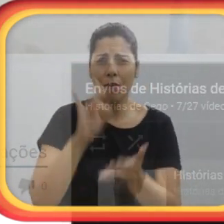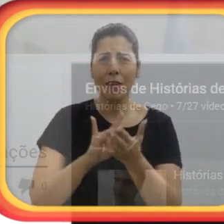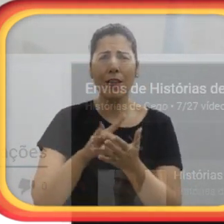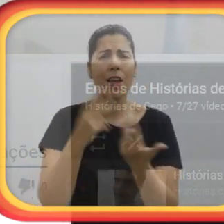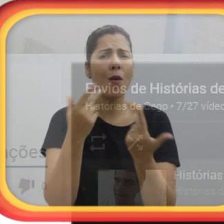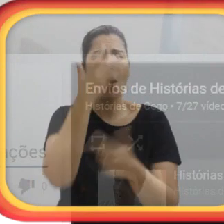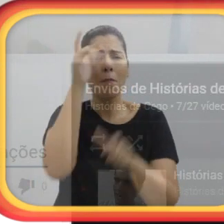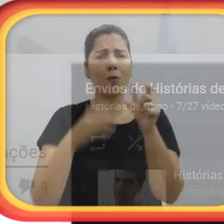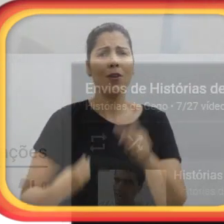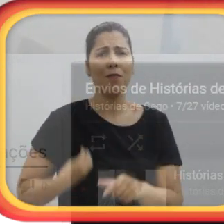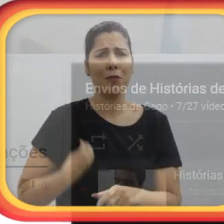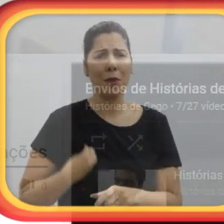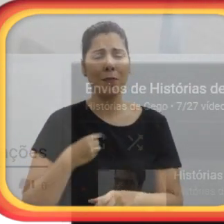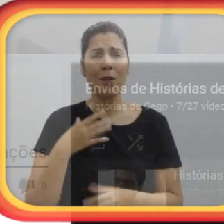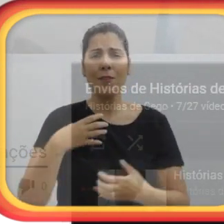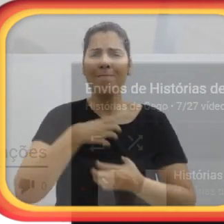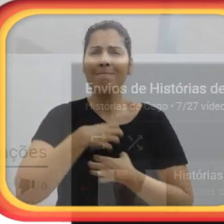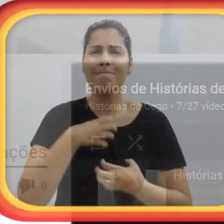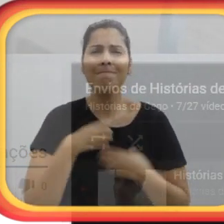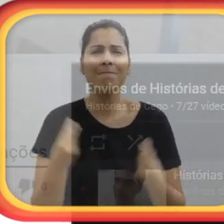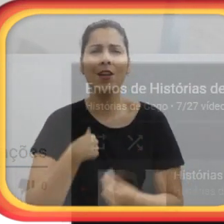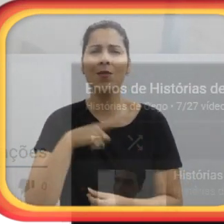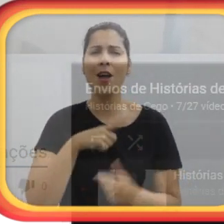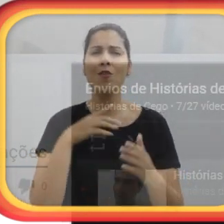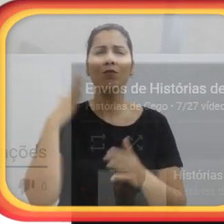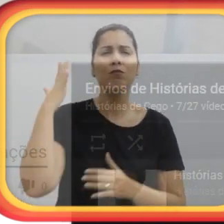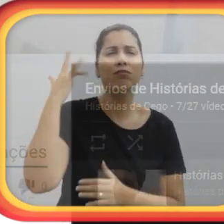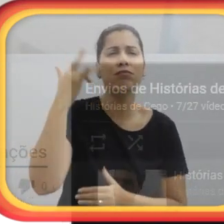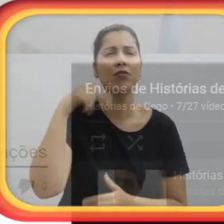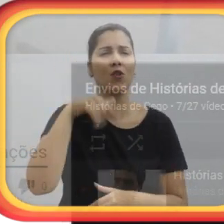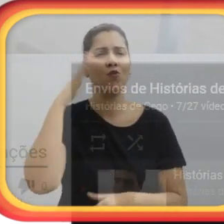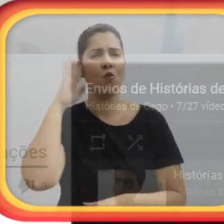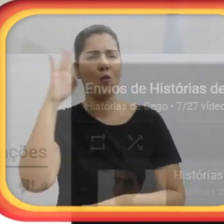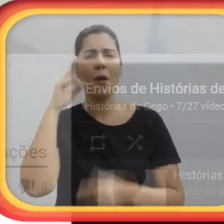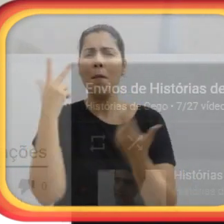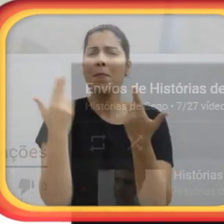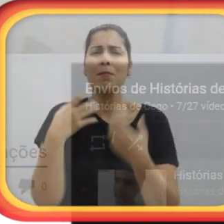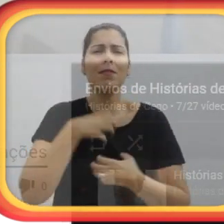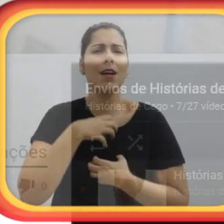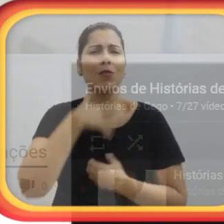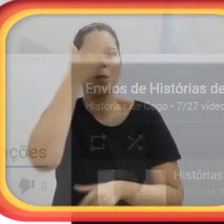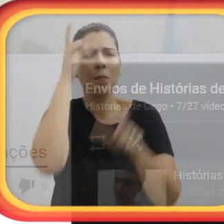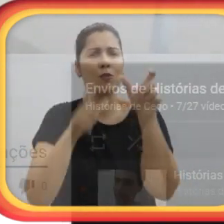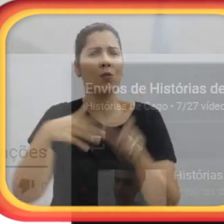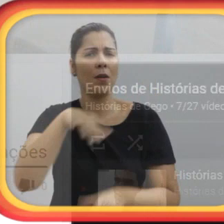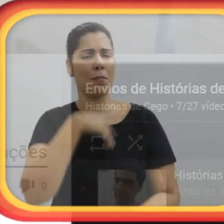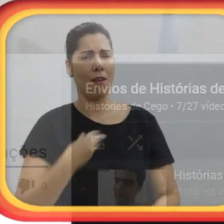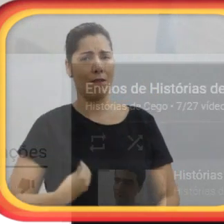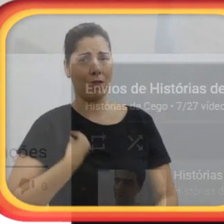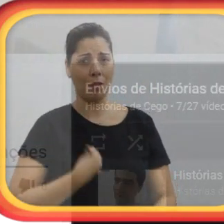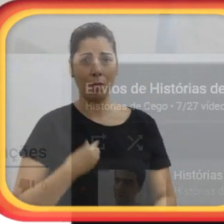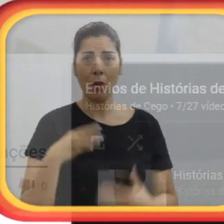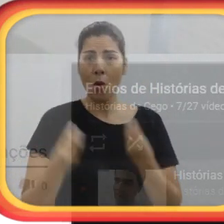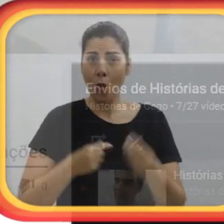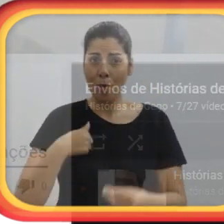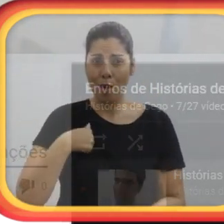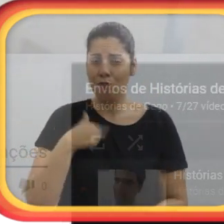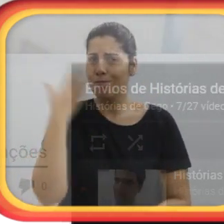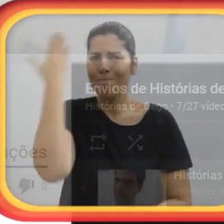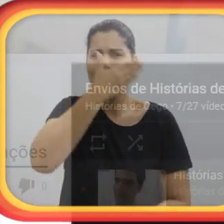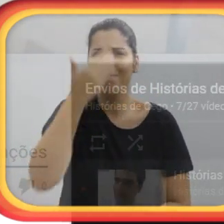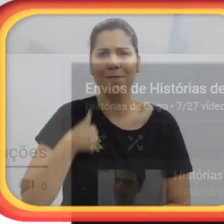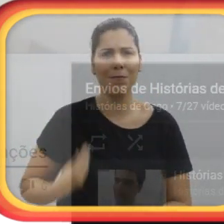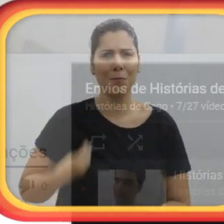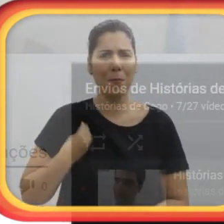sonha? Cego sonha, na verdade, igual a como a gente vive, né? As sensações que eu tenho durante o sonho são as